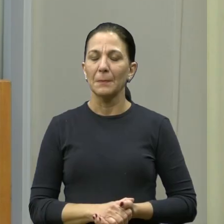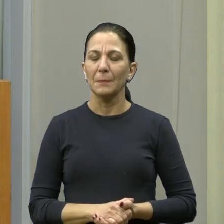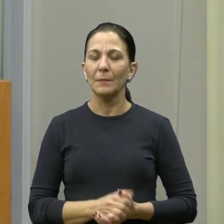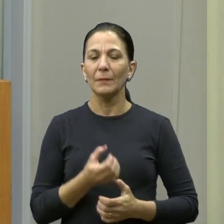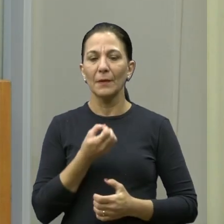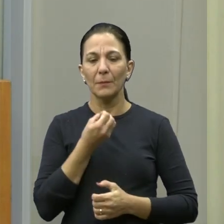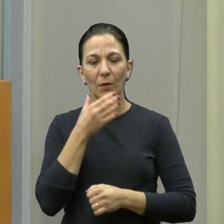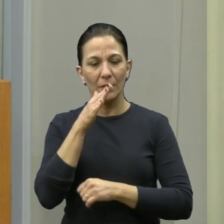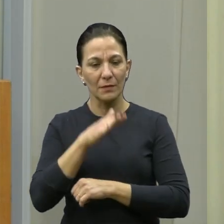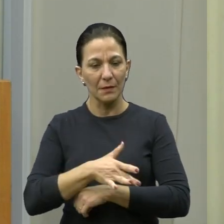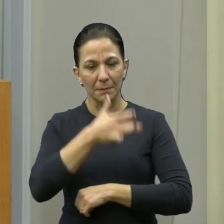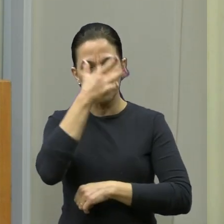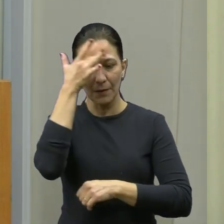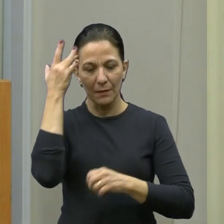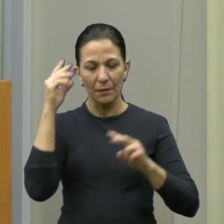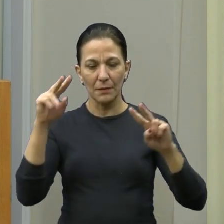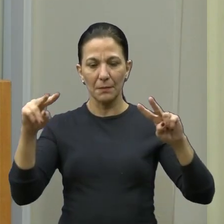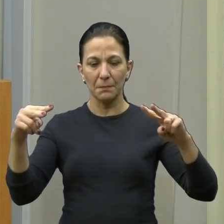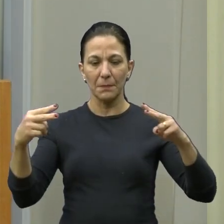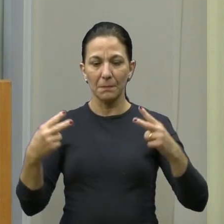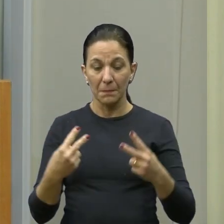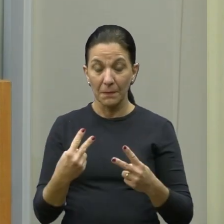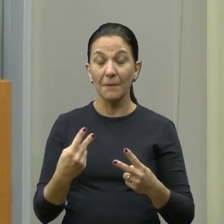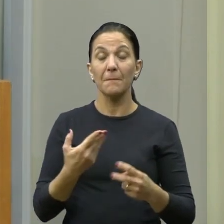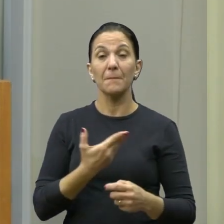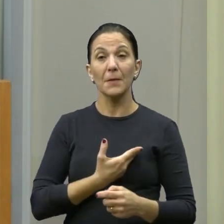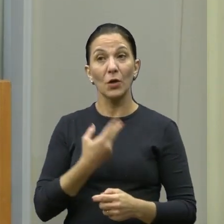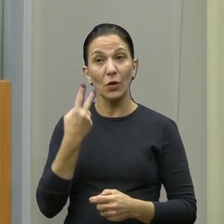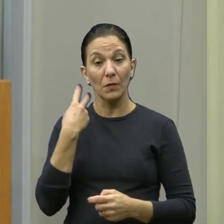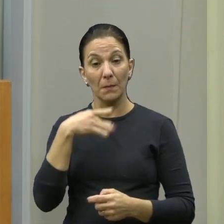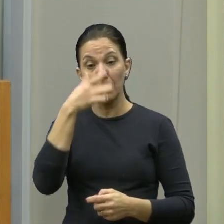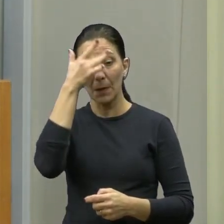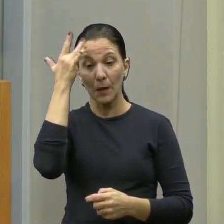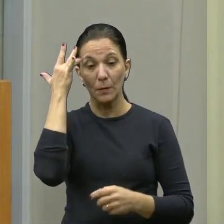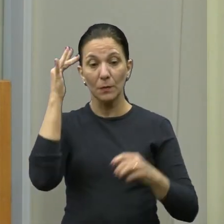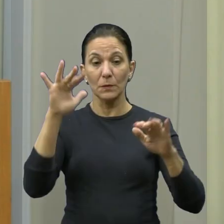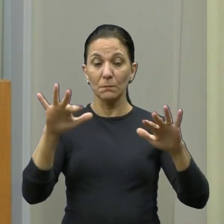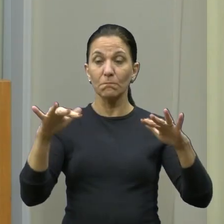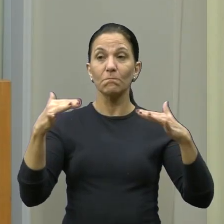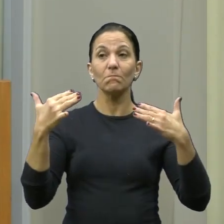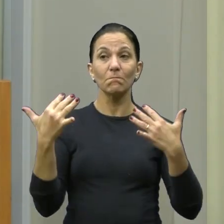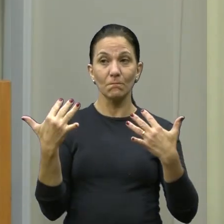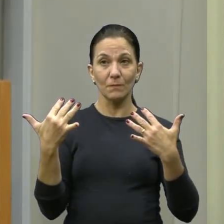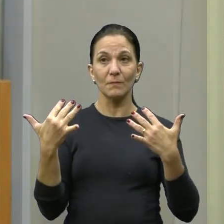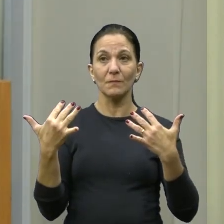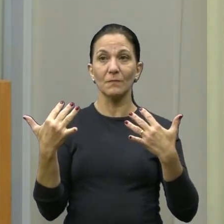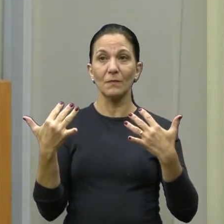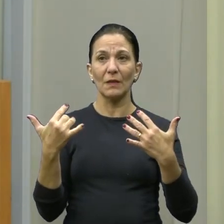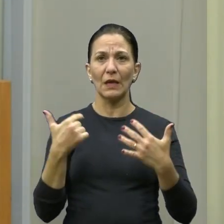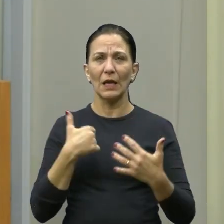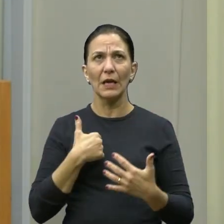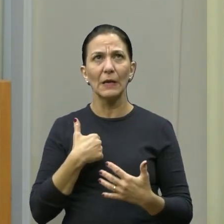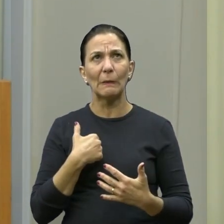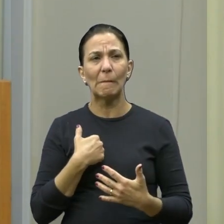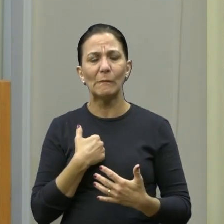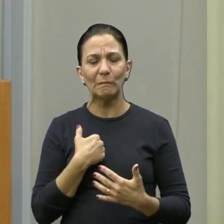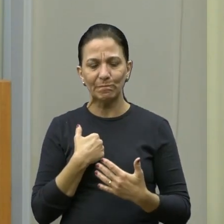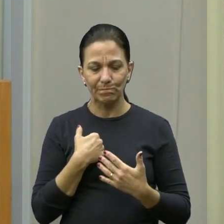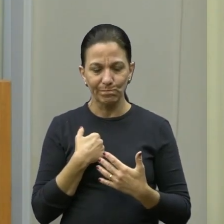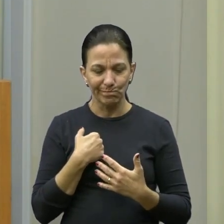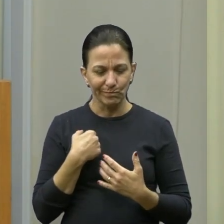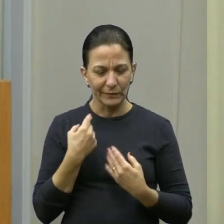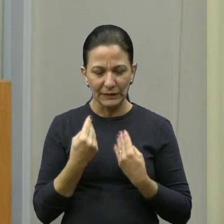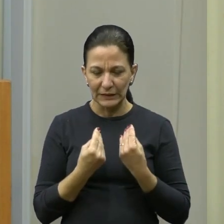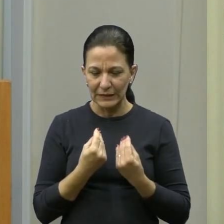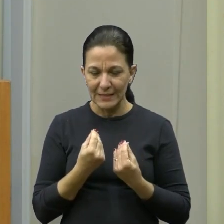Boa tarde a todos presentes, colegas vereadores que nos acompanham. Eu não poderia deixar